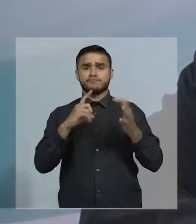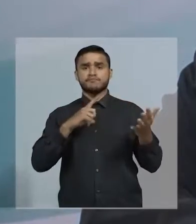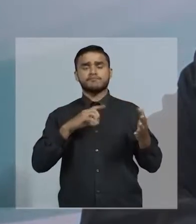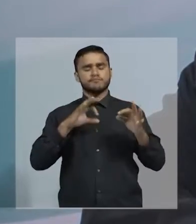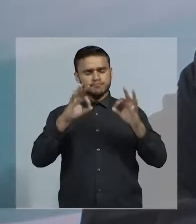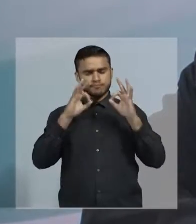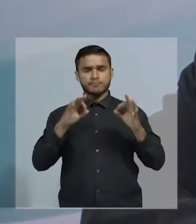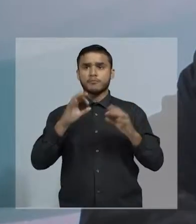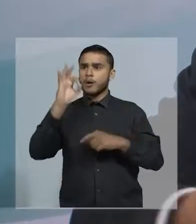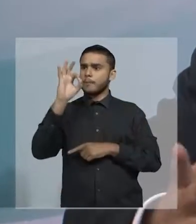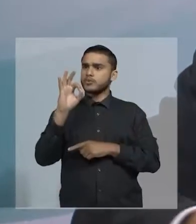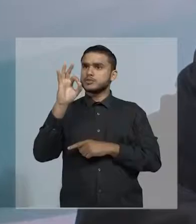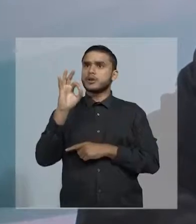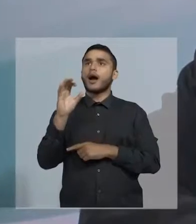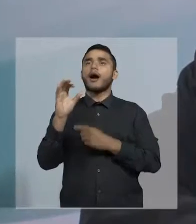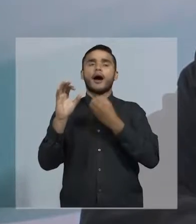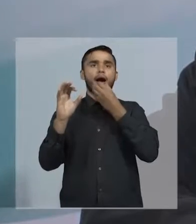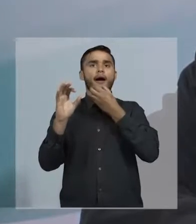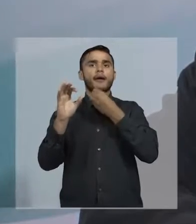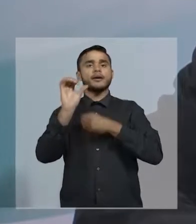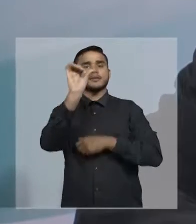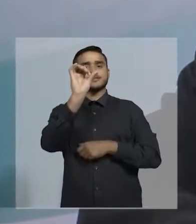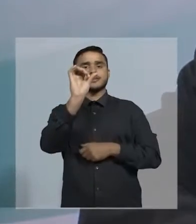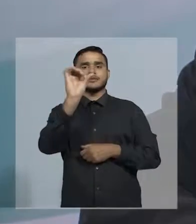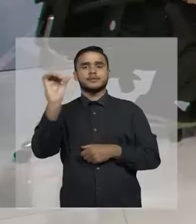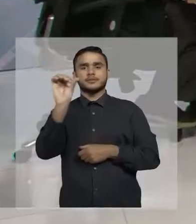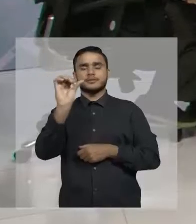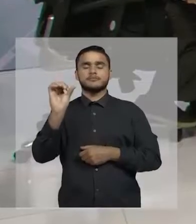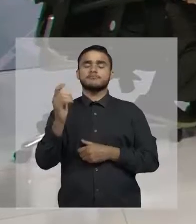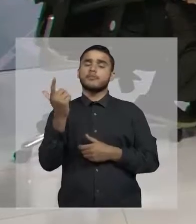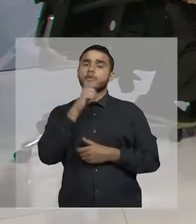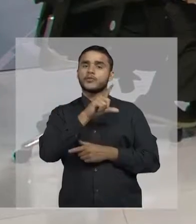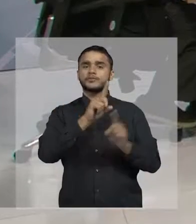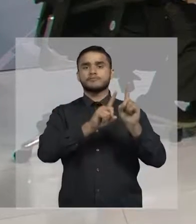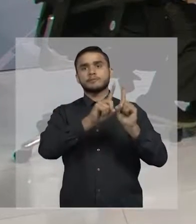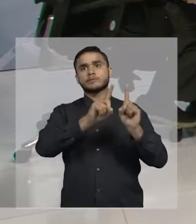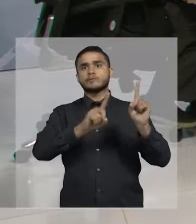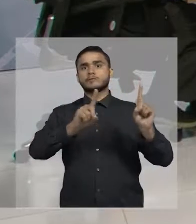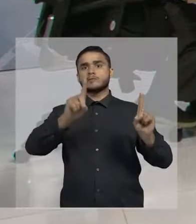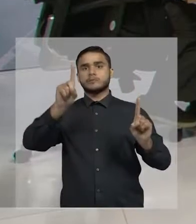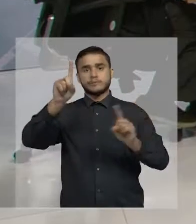percentual que a gente está vendo de liderança dele nas pesquisas. Professor Rui,